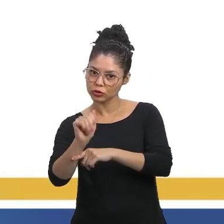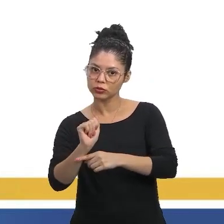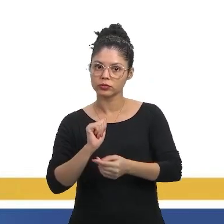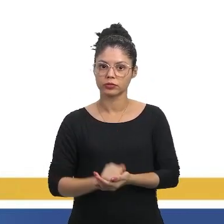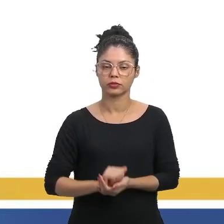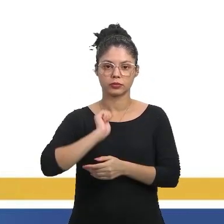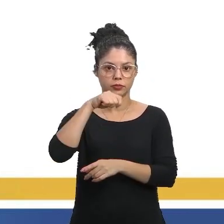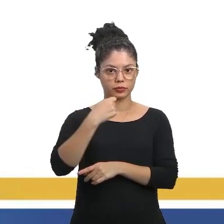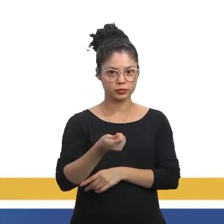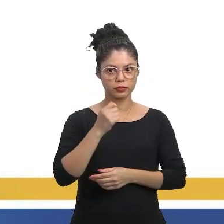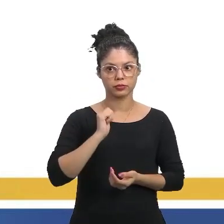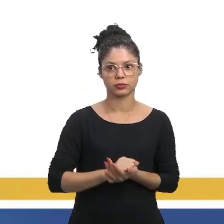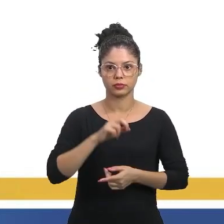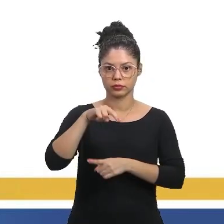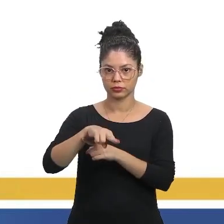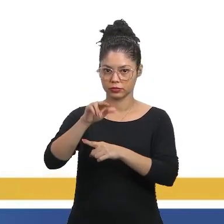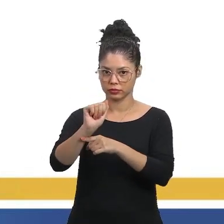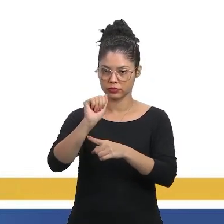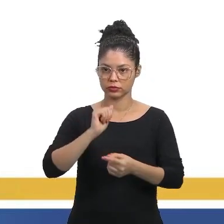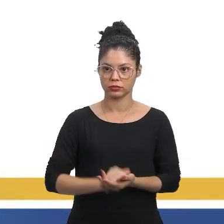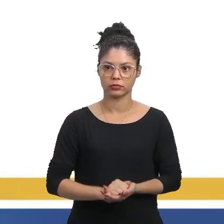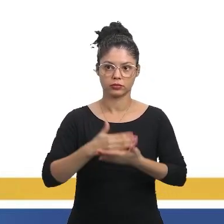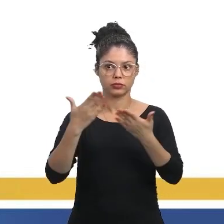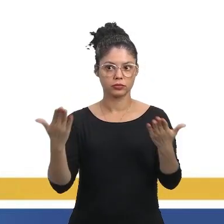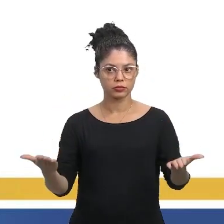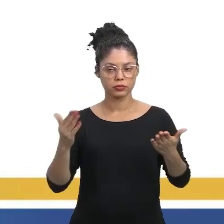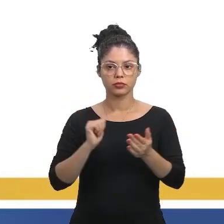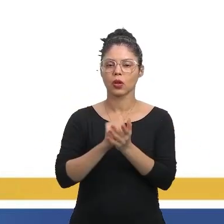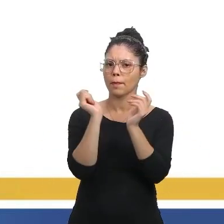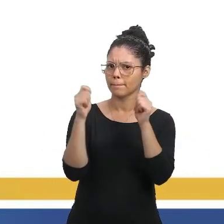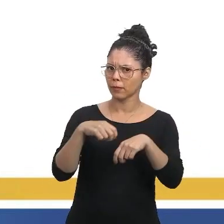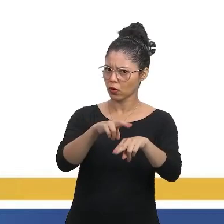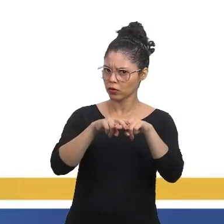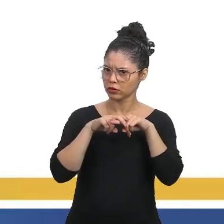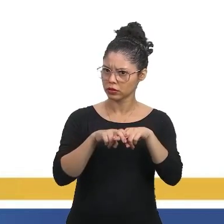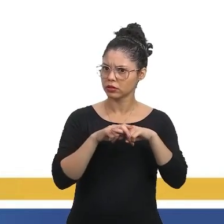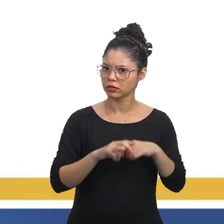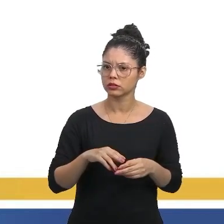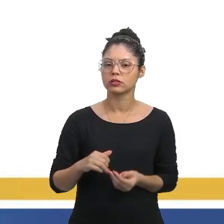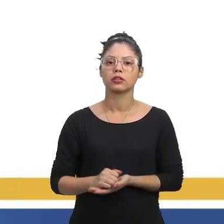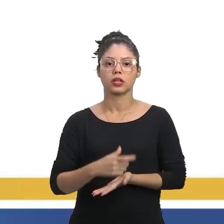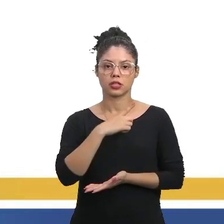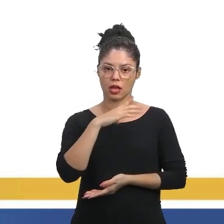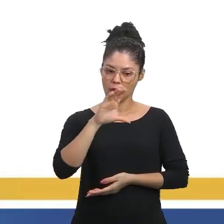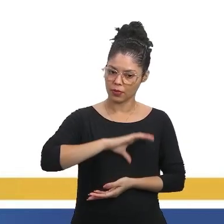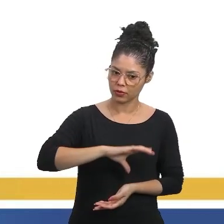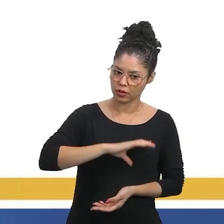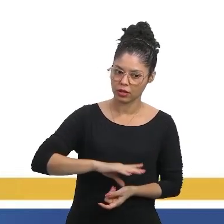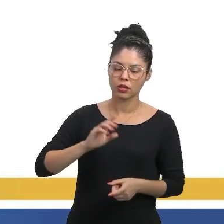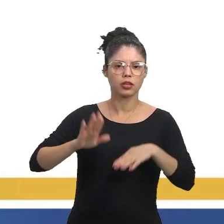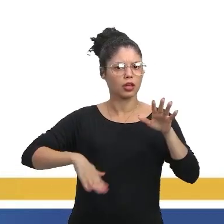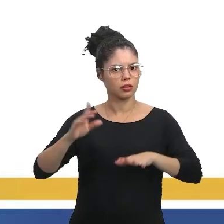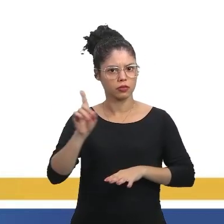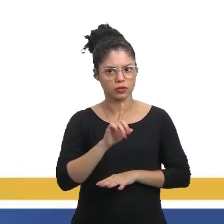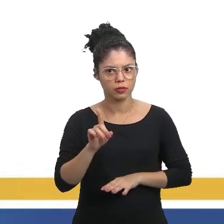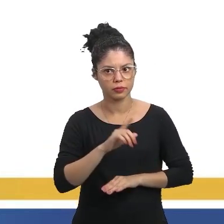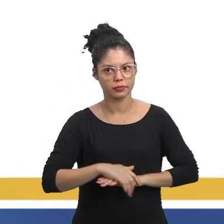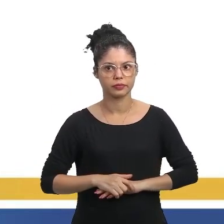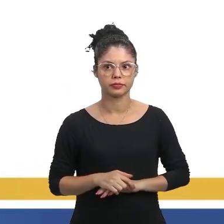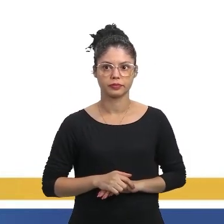nátrium e o símbolo é Na. Então, é por isso que às vezes bate com a língua portuguesa e às vezes não,